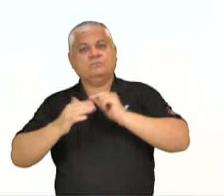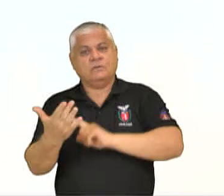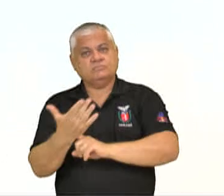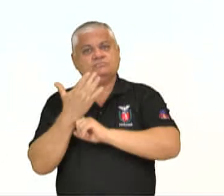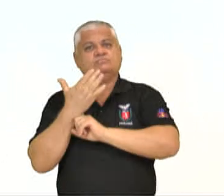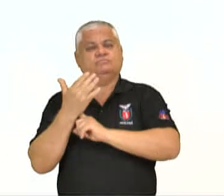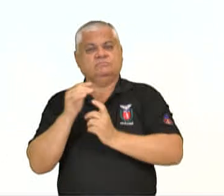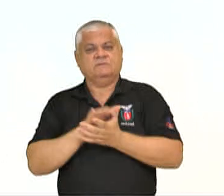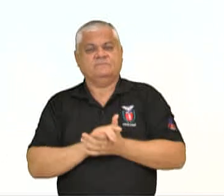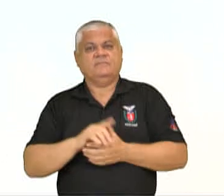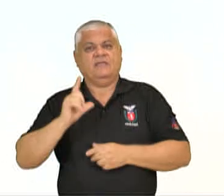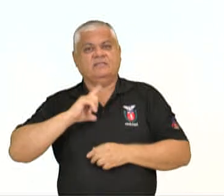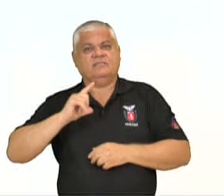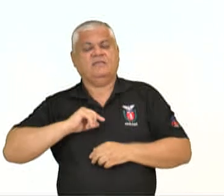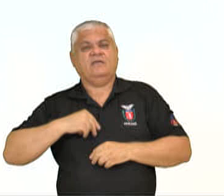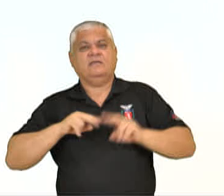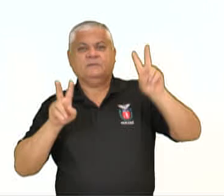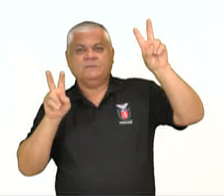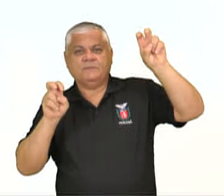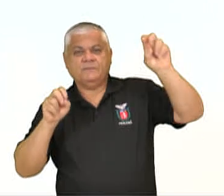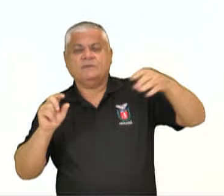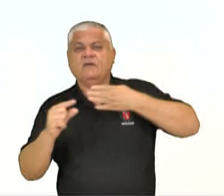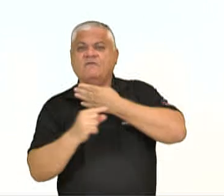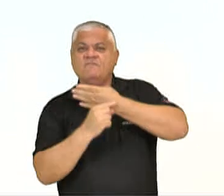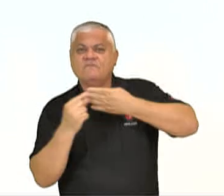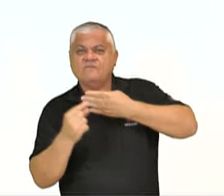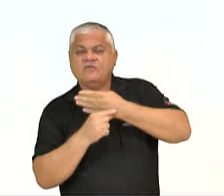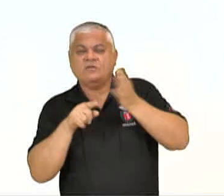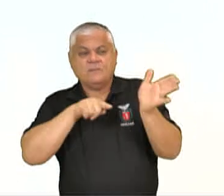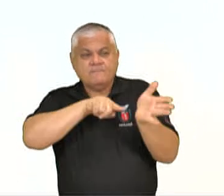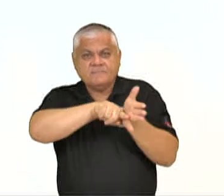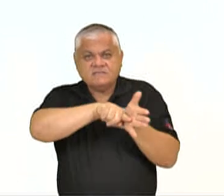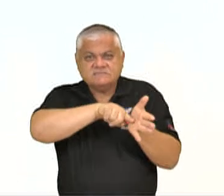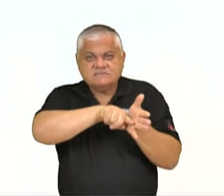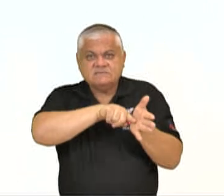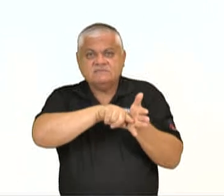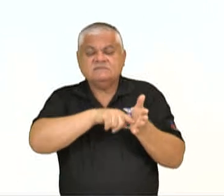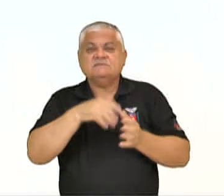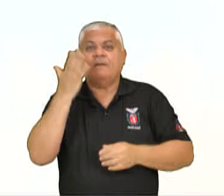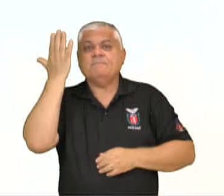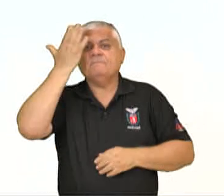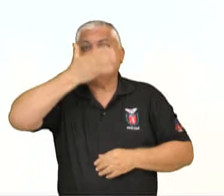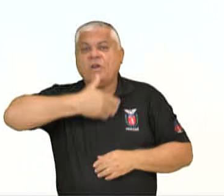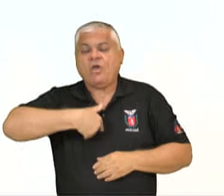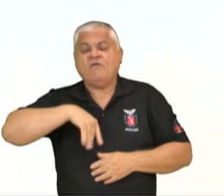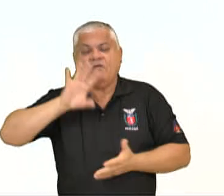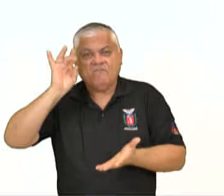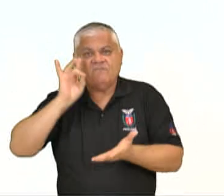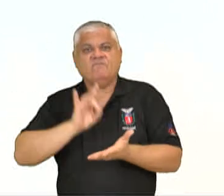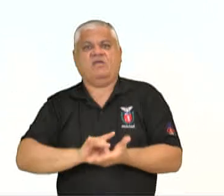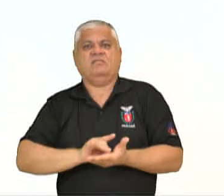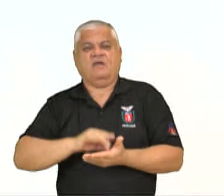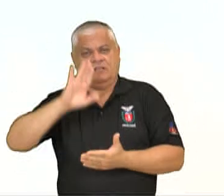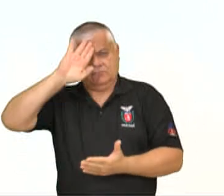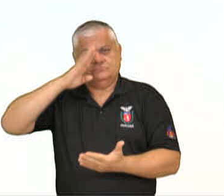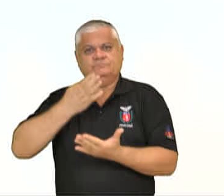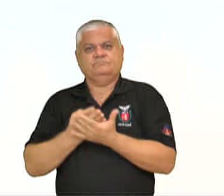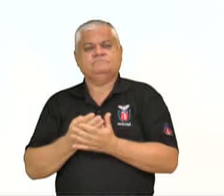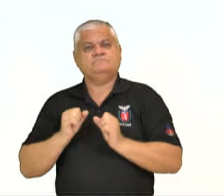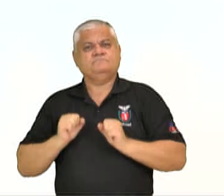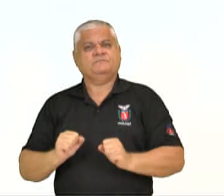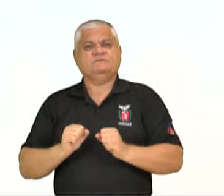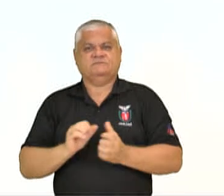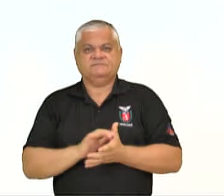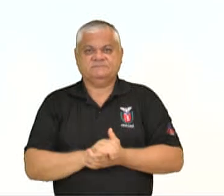Apresenta citações, fontes, dados e pesquisas, de forma a provar a sua credibilidade. Então,